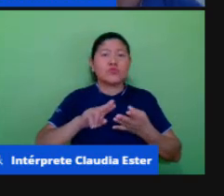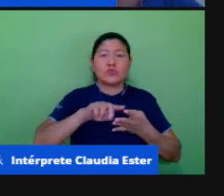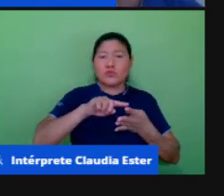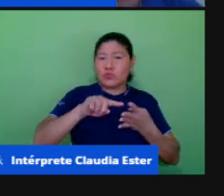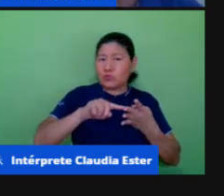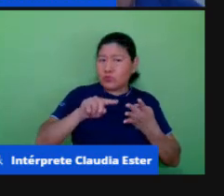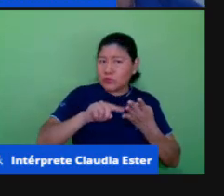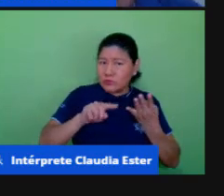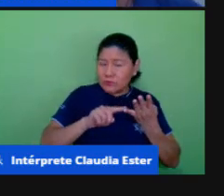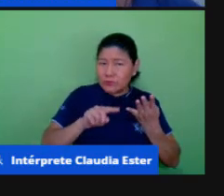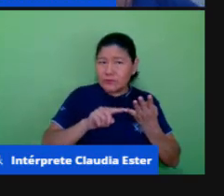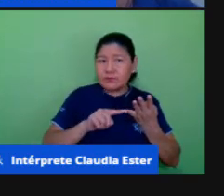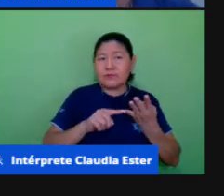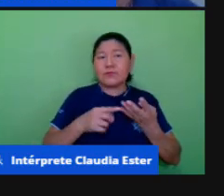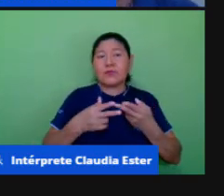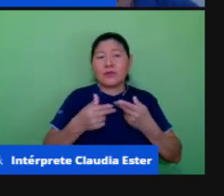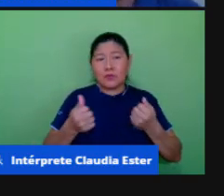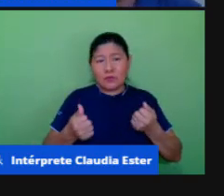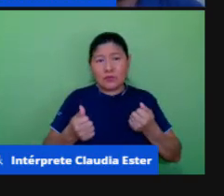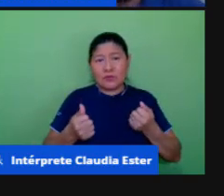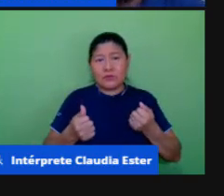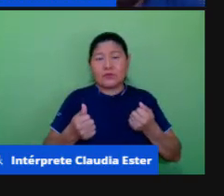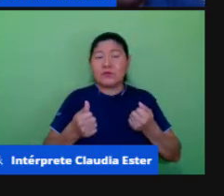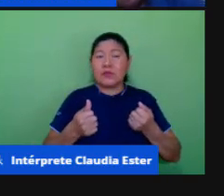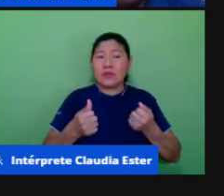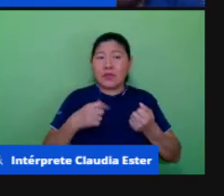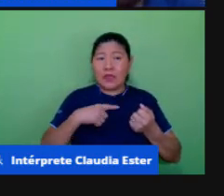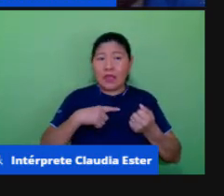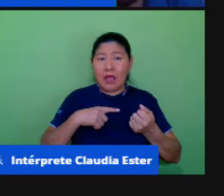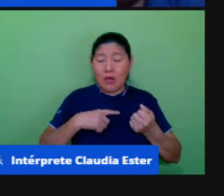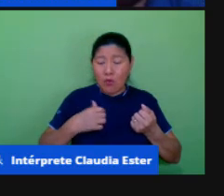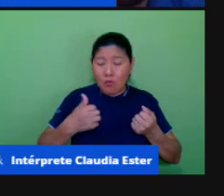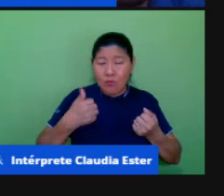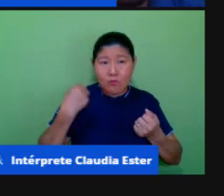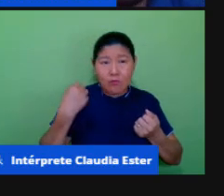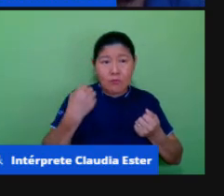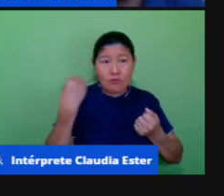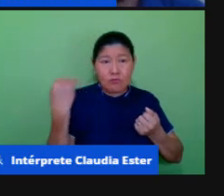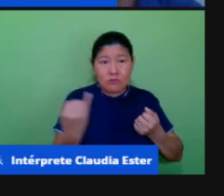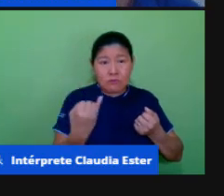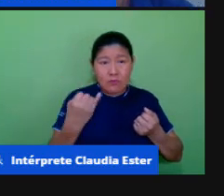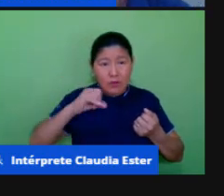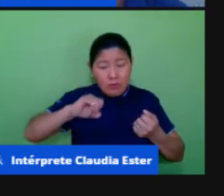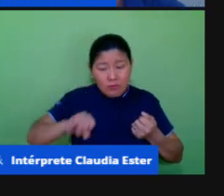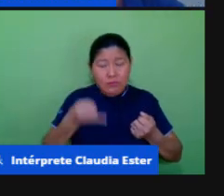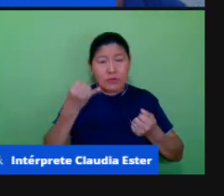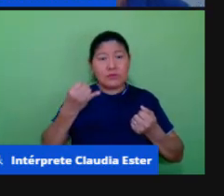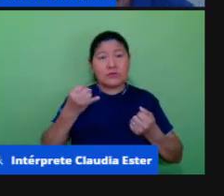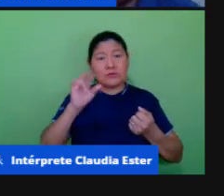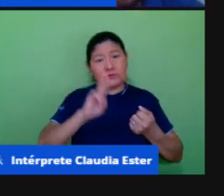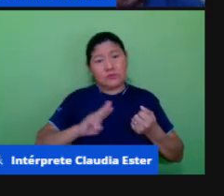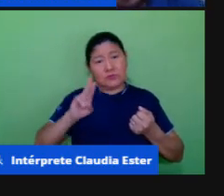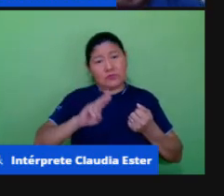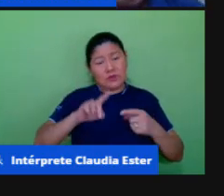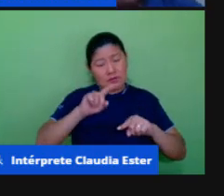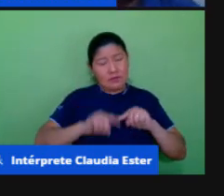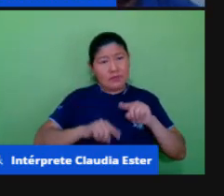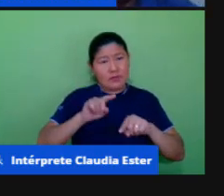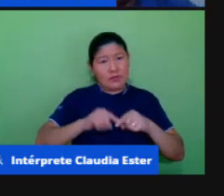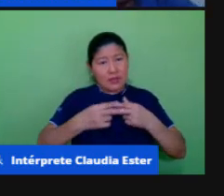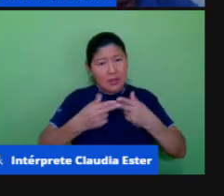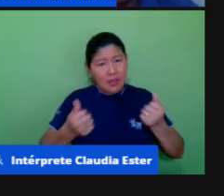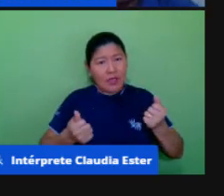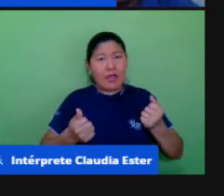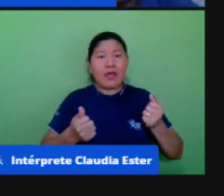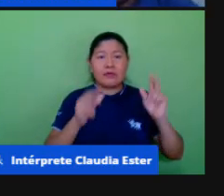oportunizando, né, tendo a opção de trabalhar essas metodologias, dentro desses documentos importantes. Podemos continuar?